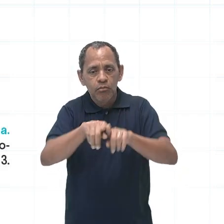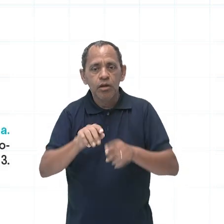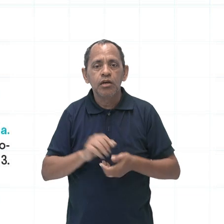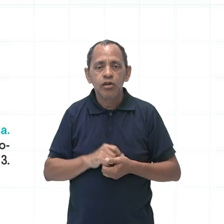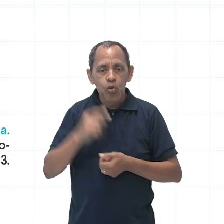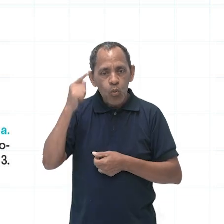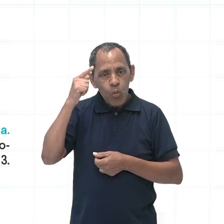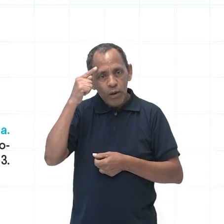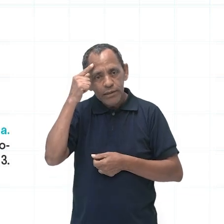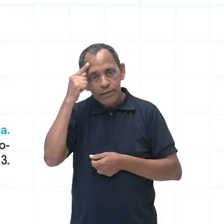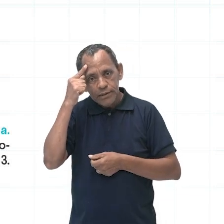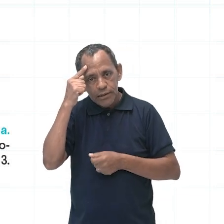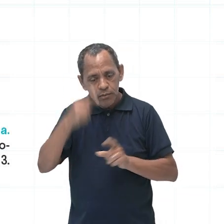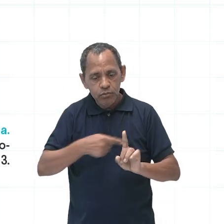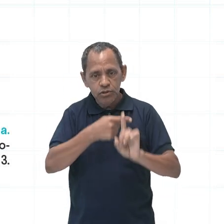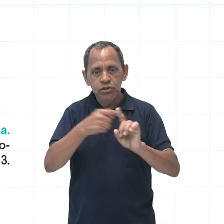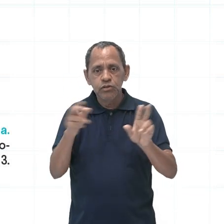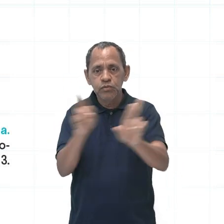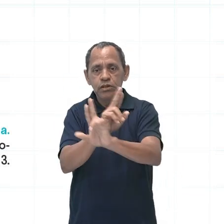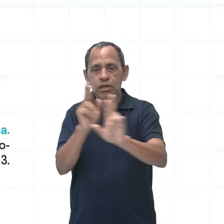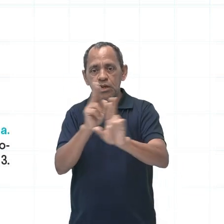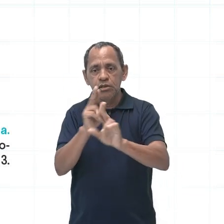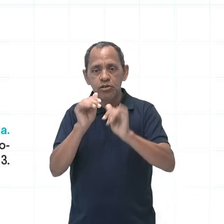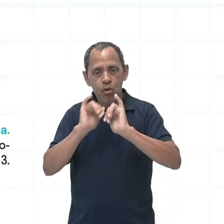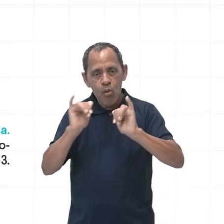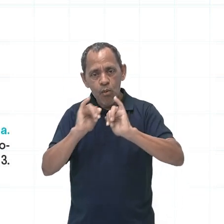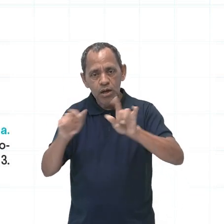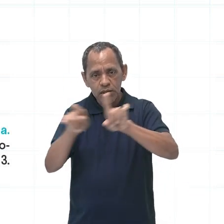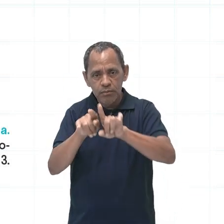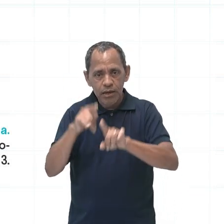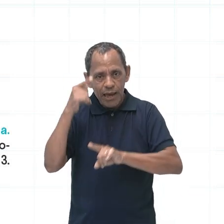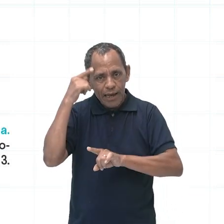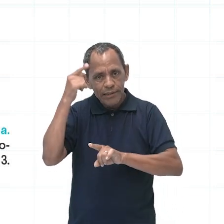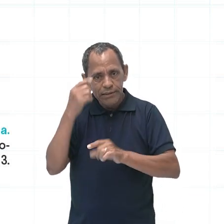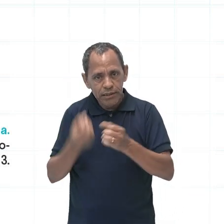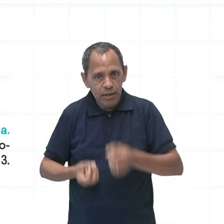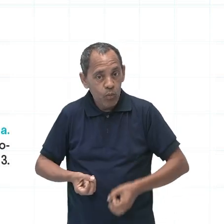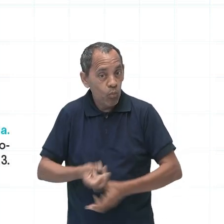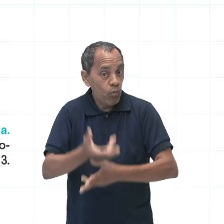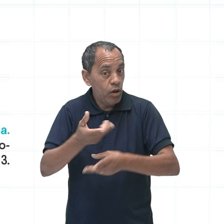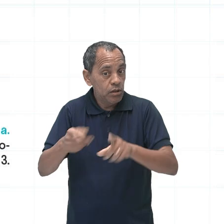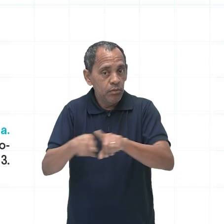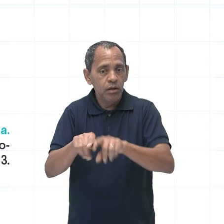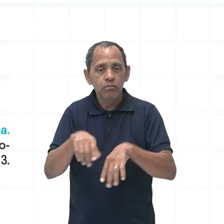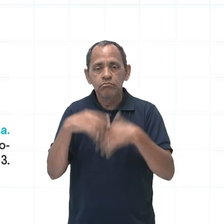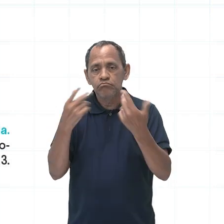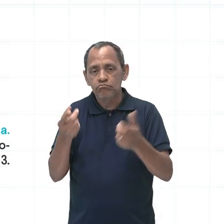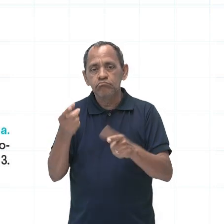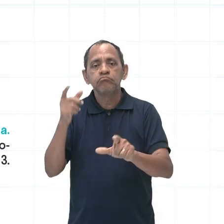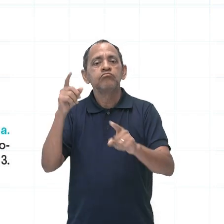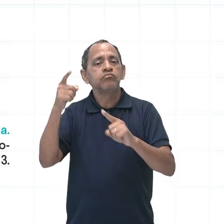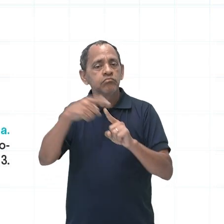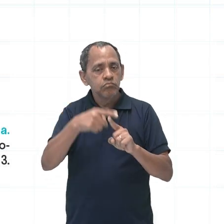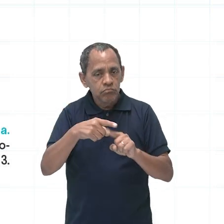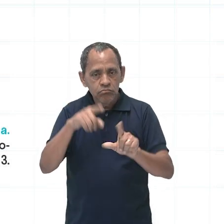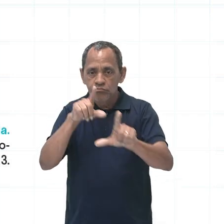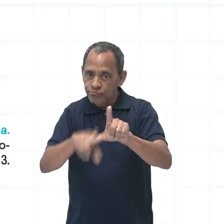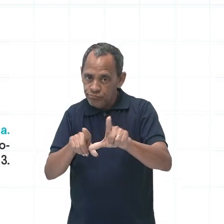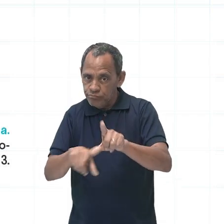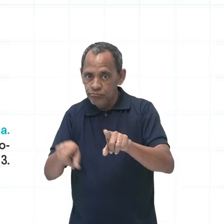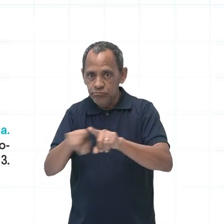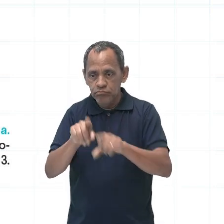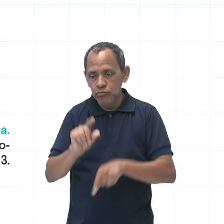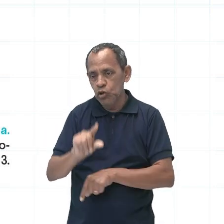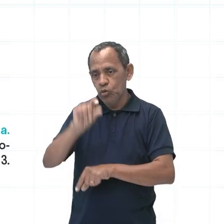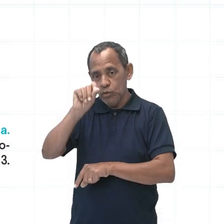ideia positiva em relação à propaganda e a ideia que ela busca promover. Qual tipo de fonte, as letras que apareceram.